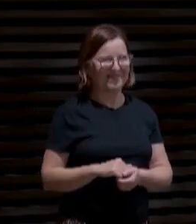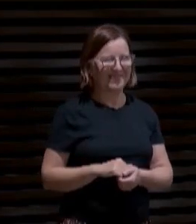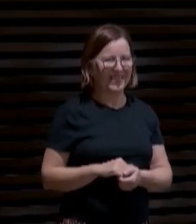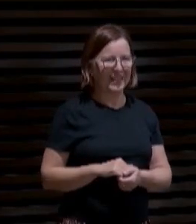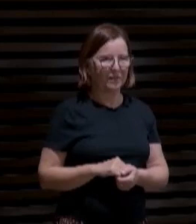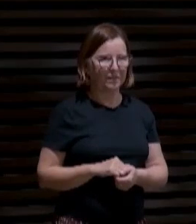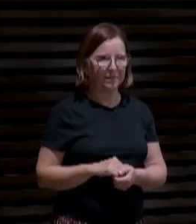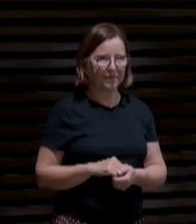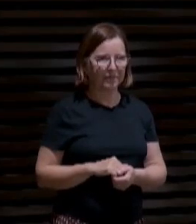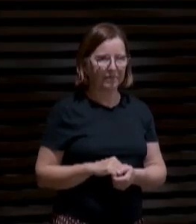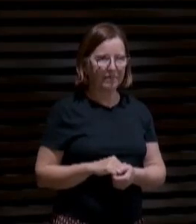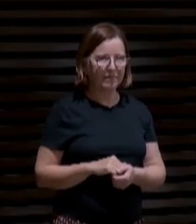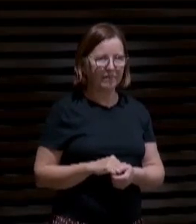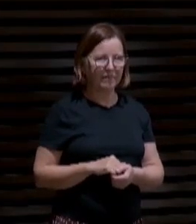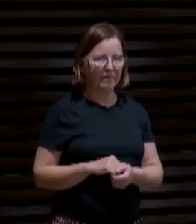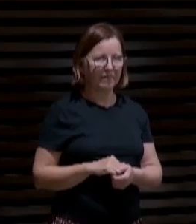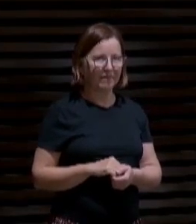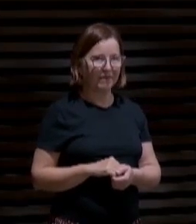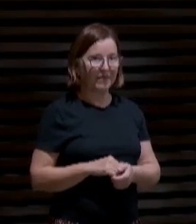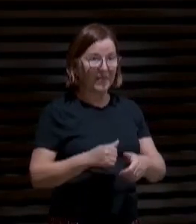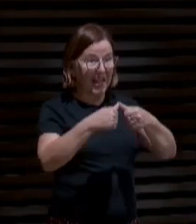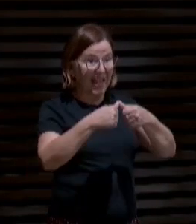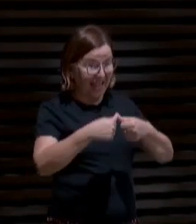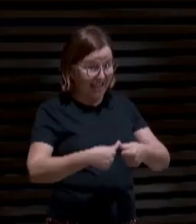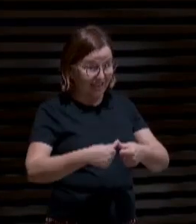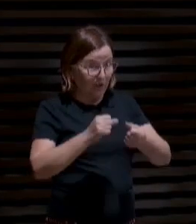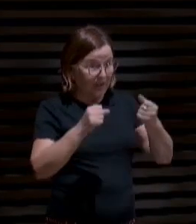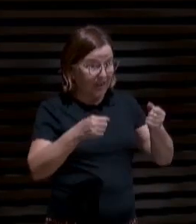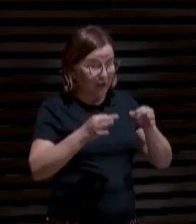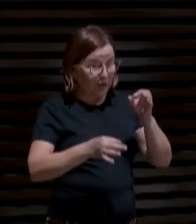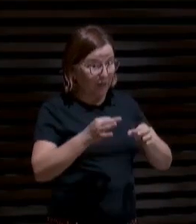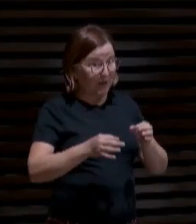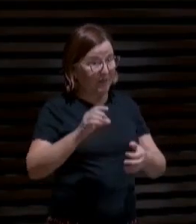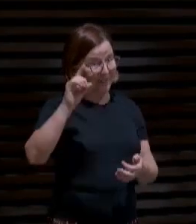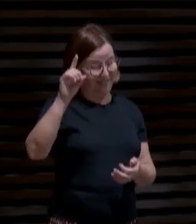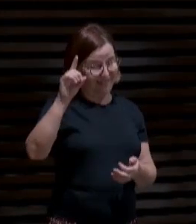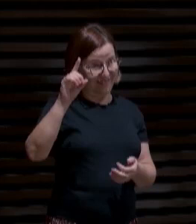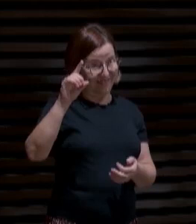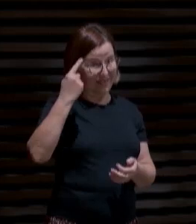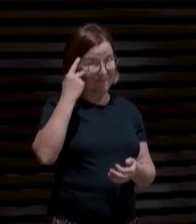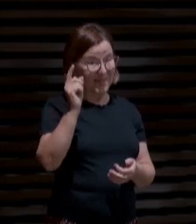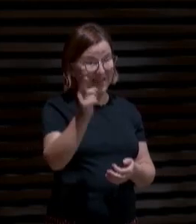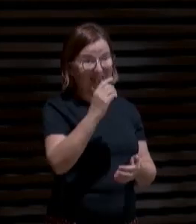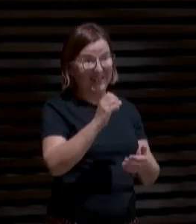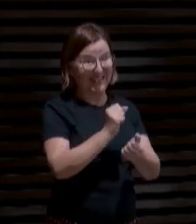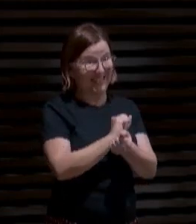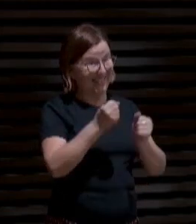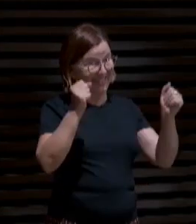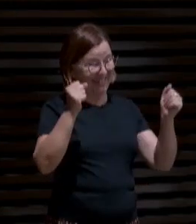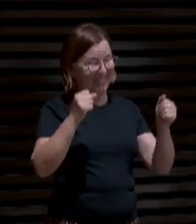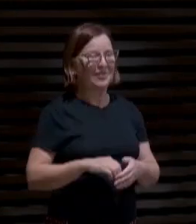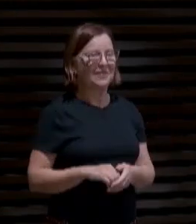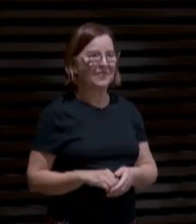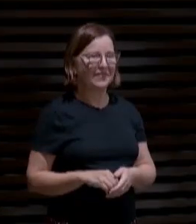Esse é o grande julgamento de Deus para nos libertar. Pode terminar aí o